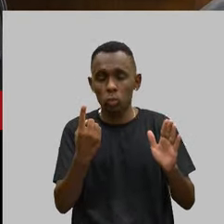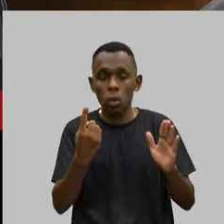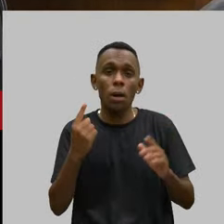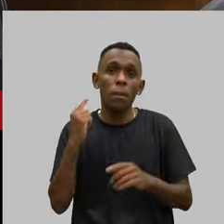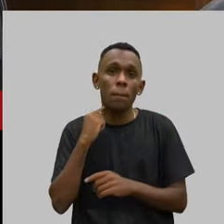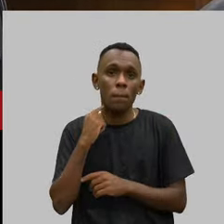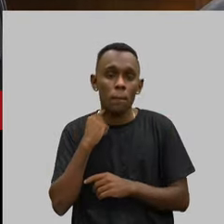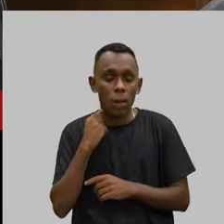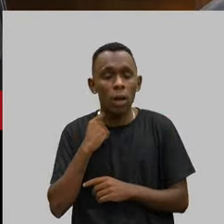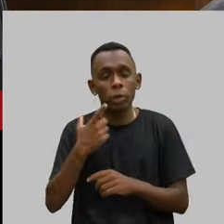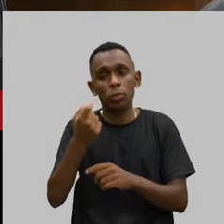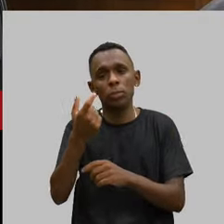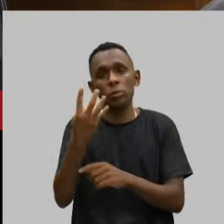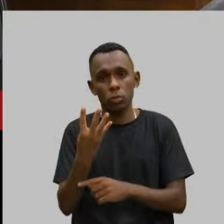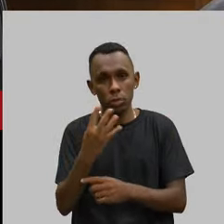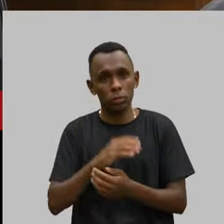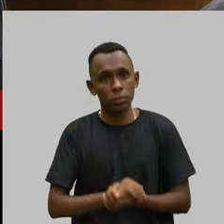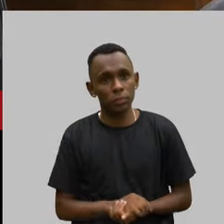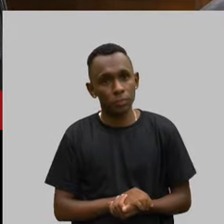2024